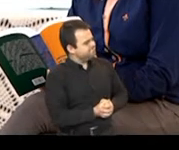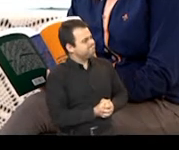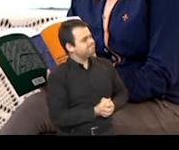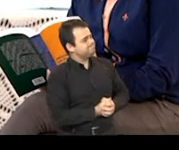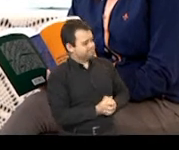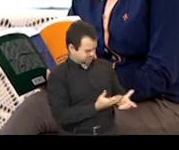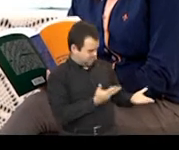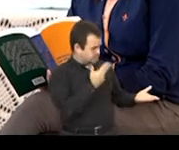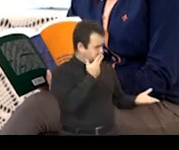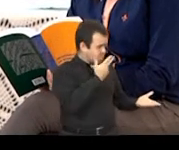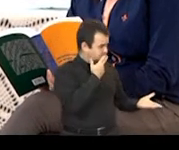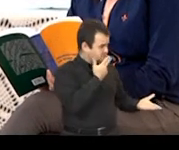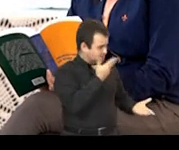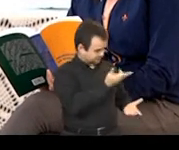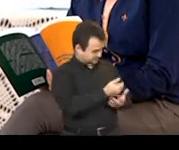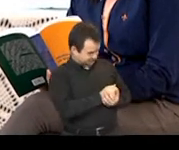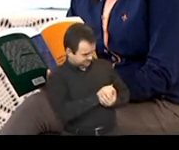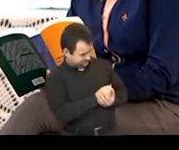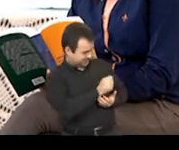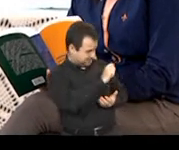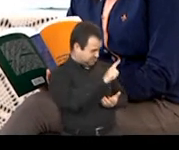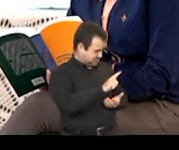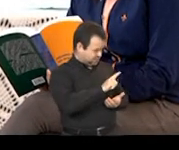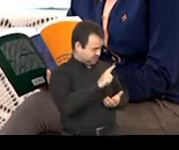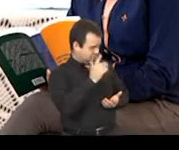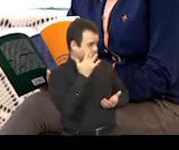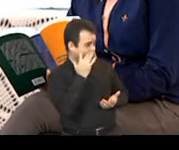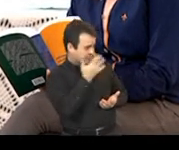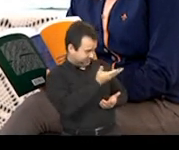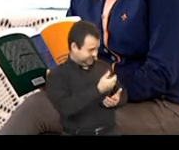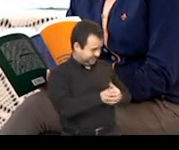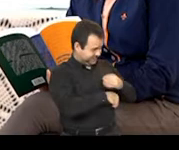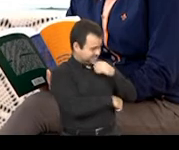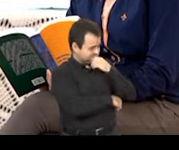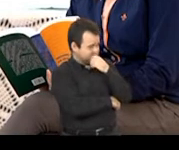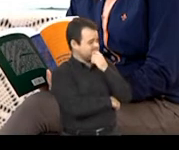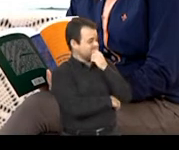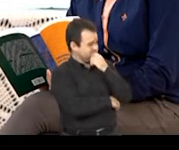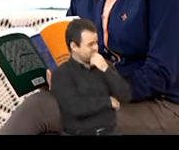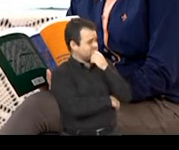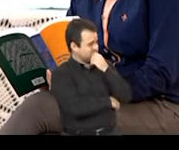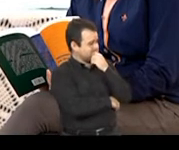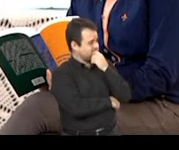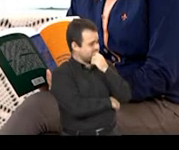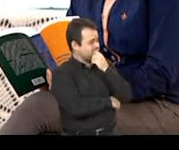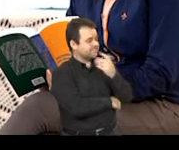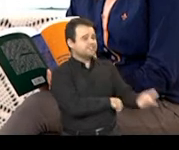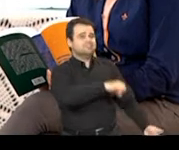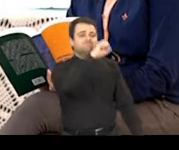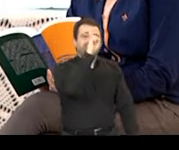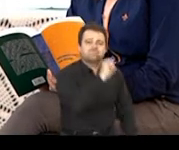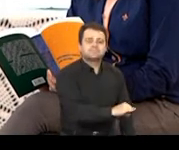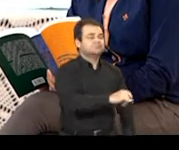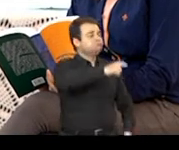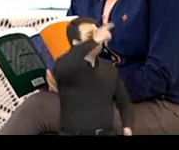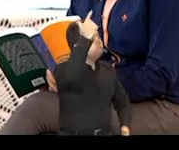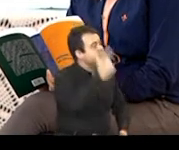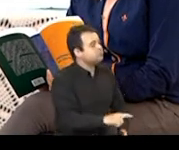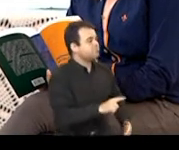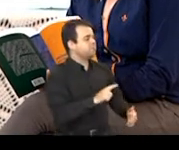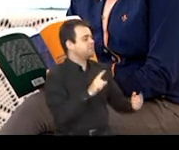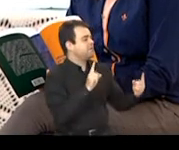fuma agora uns cigarrinhos pilantras, azul e dourado. Juro que eu tinha que ver uma vez mais toda